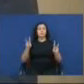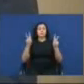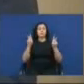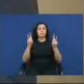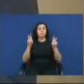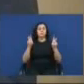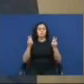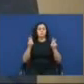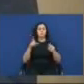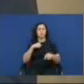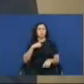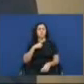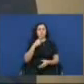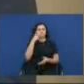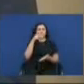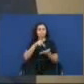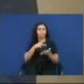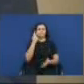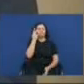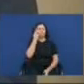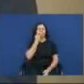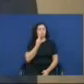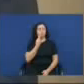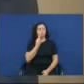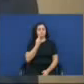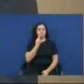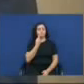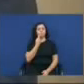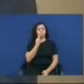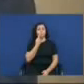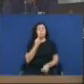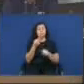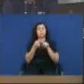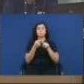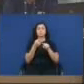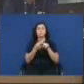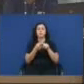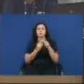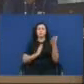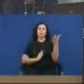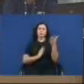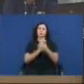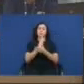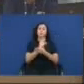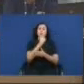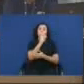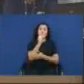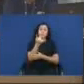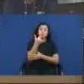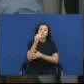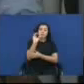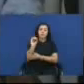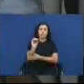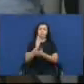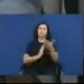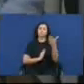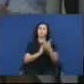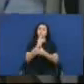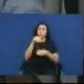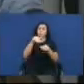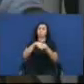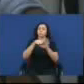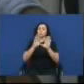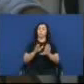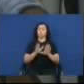até com um tanto de vergonha. Fico envergonhado, porque nós aprovamos um projeto aqui em 2010. Na época o